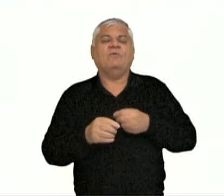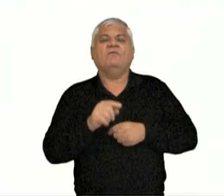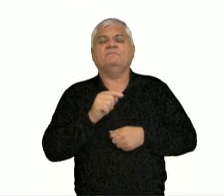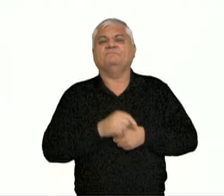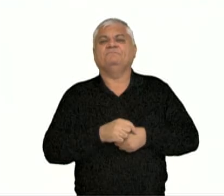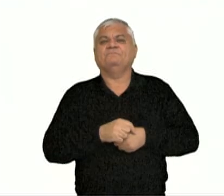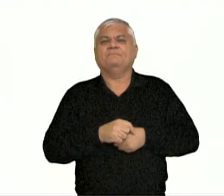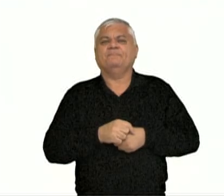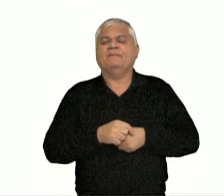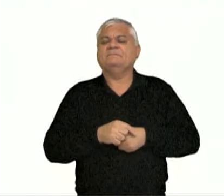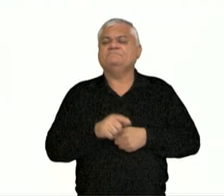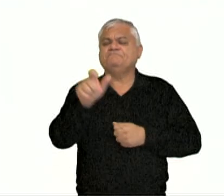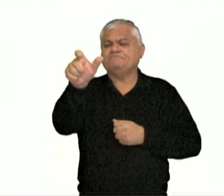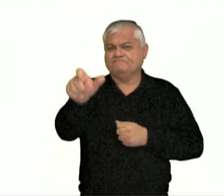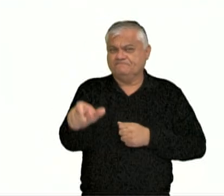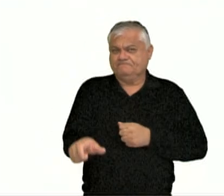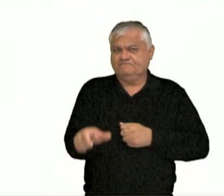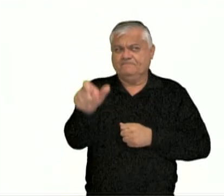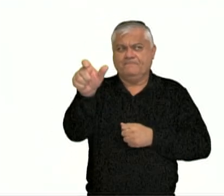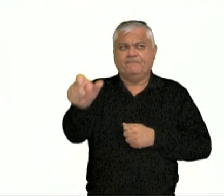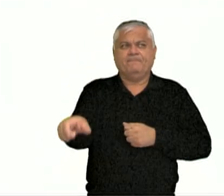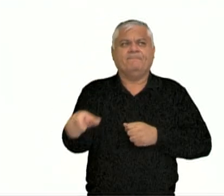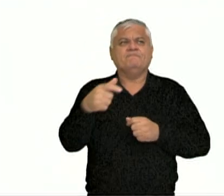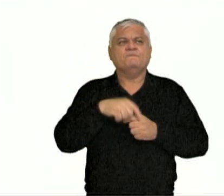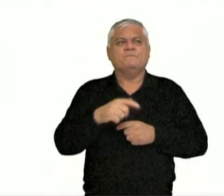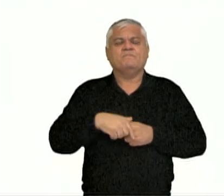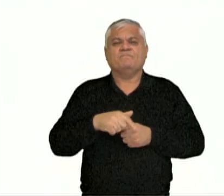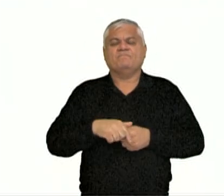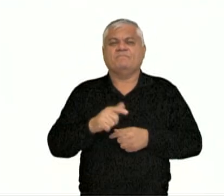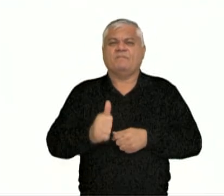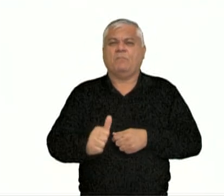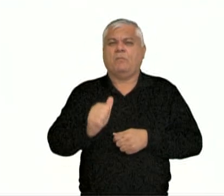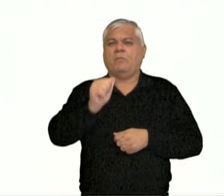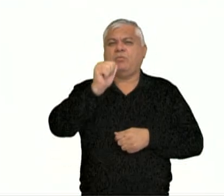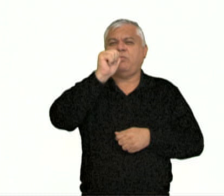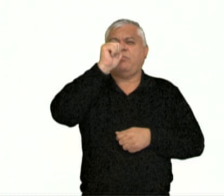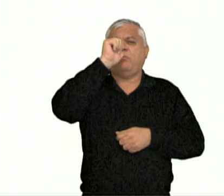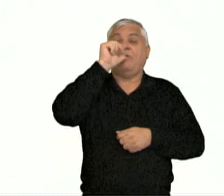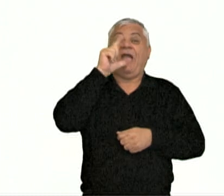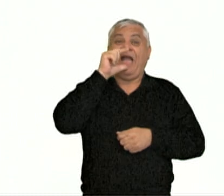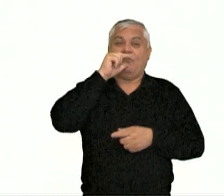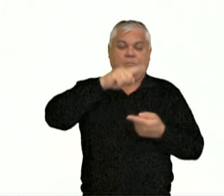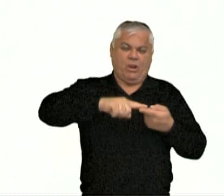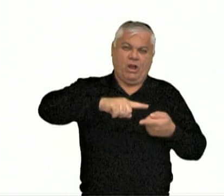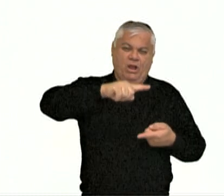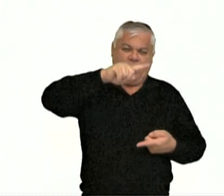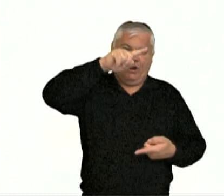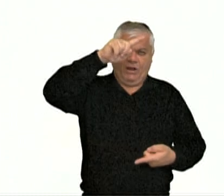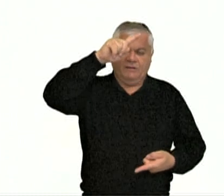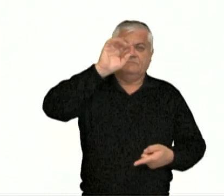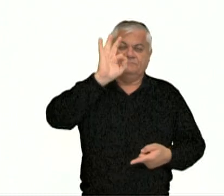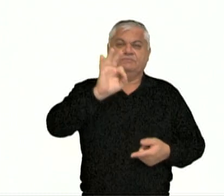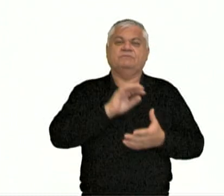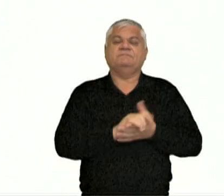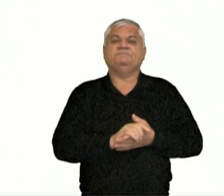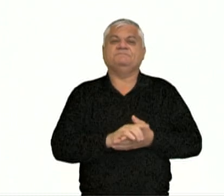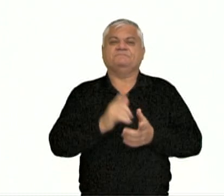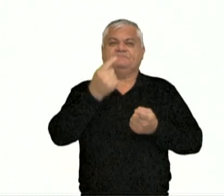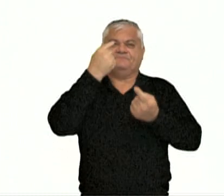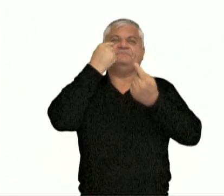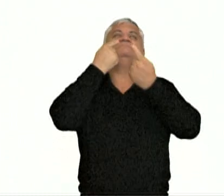o seguinte: imagine que uma pessoa tomou uma grande quantidade de água. O líquido passou pelo